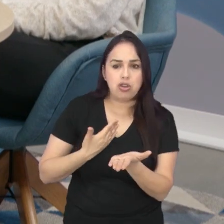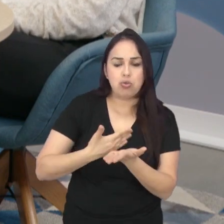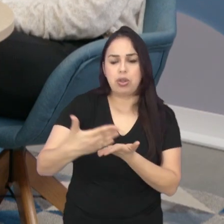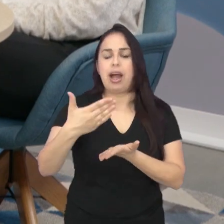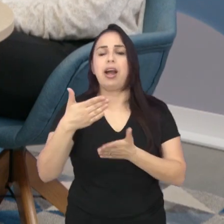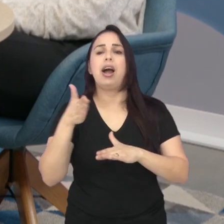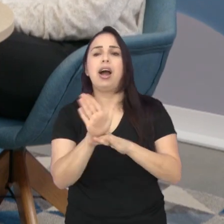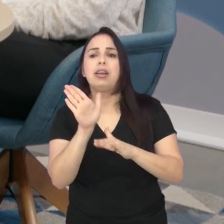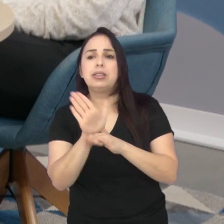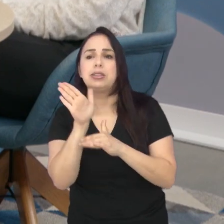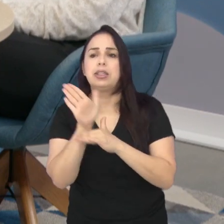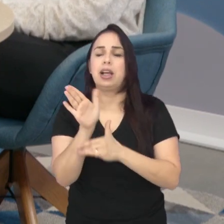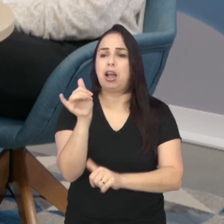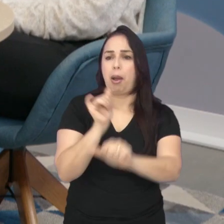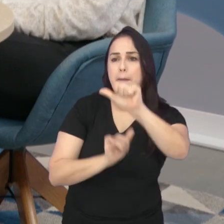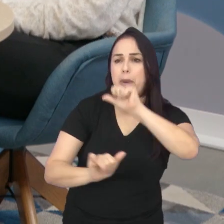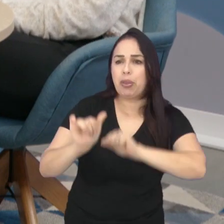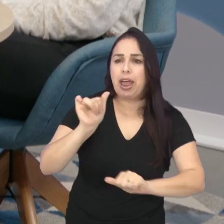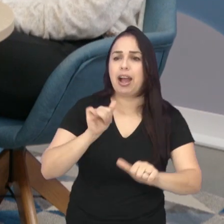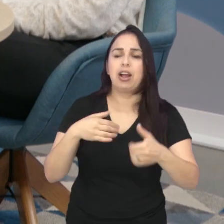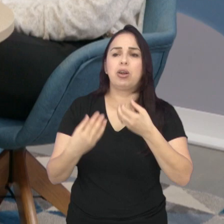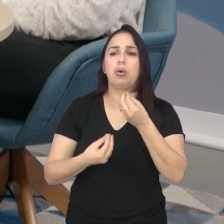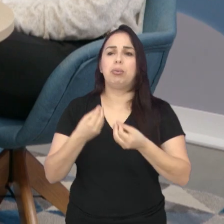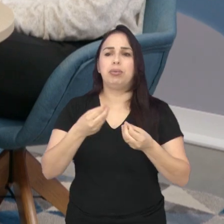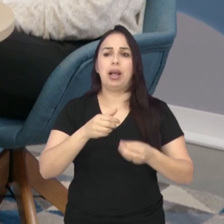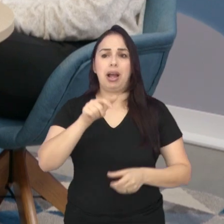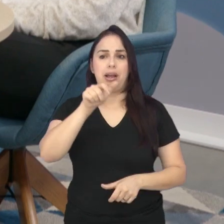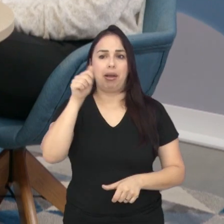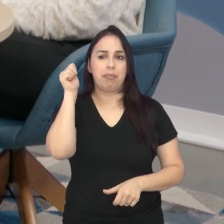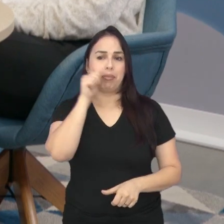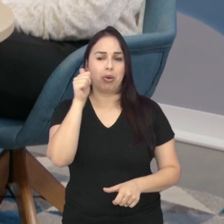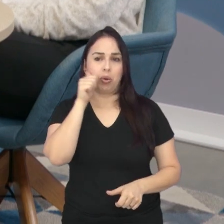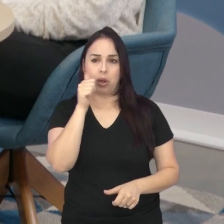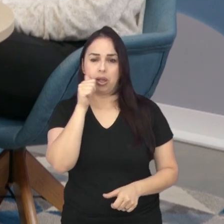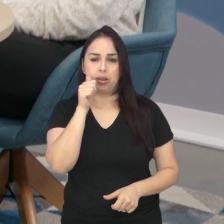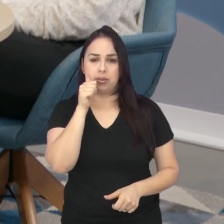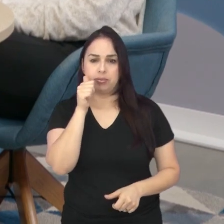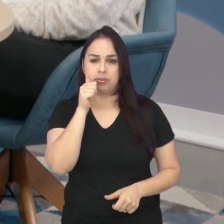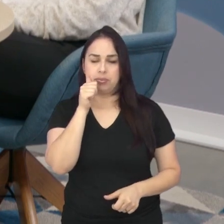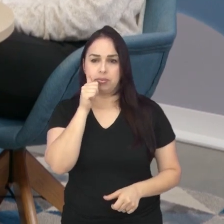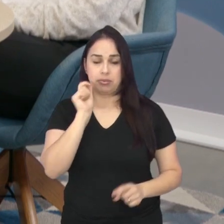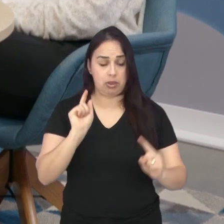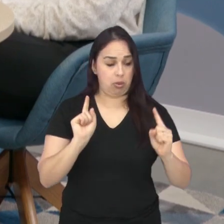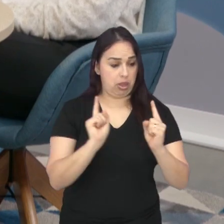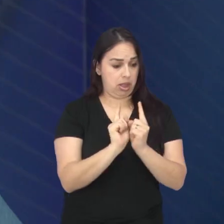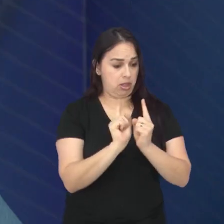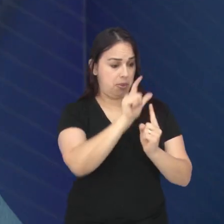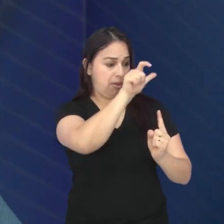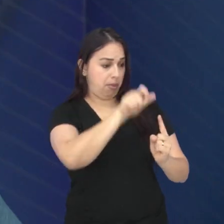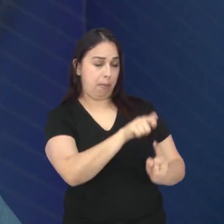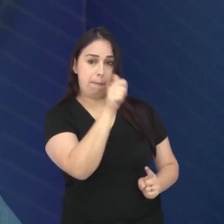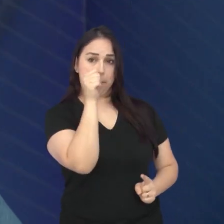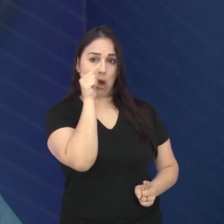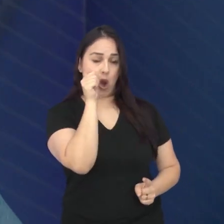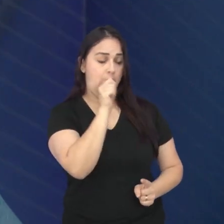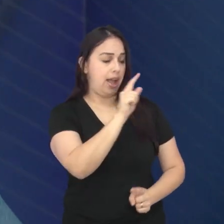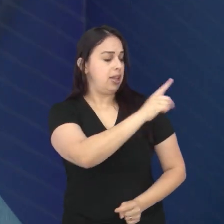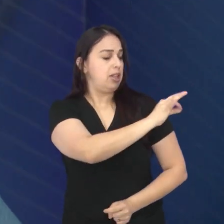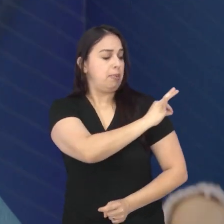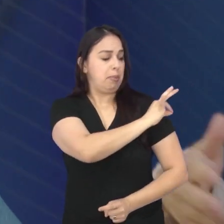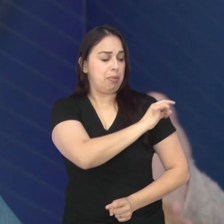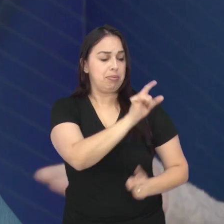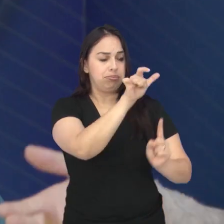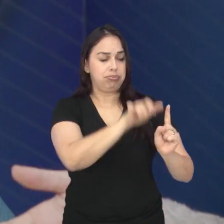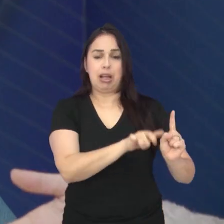essa história? O ideal seria mesmo que mulheres sejam atendidas por mulheres, até para se sentirem